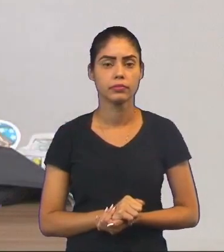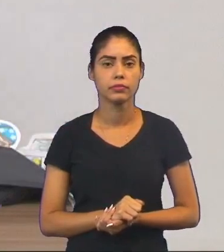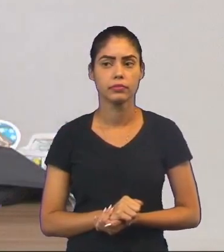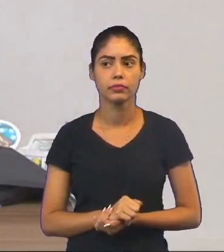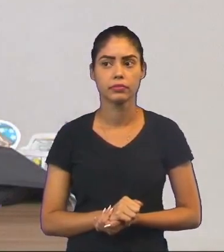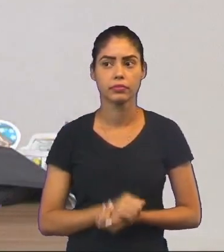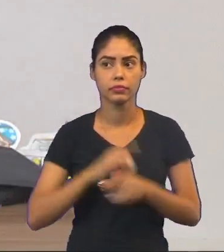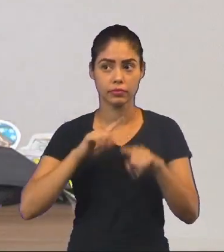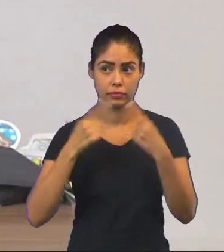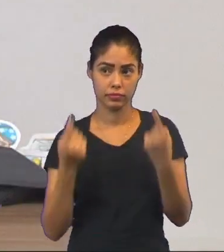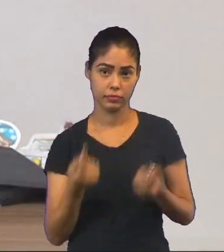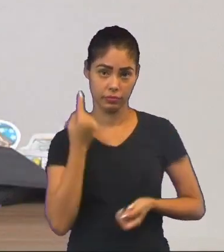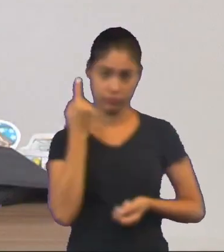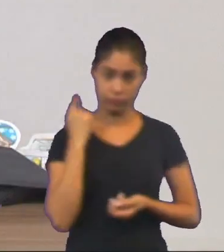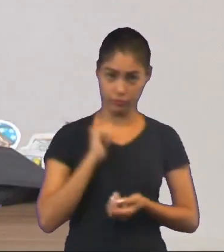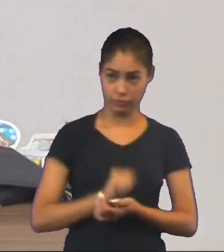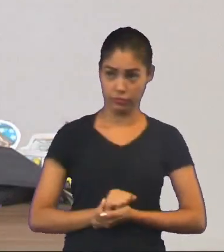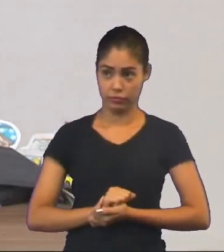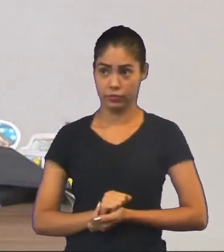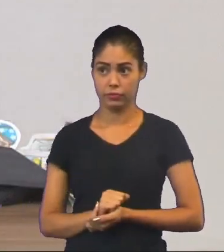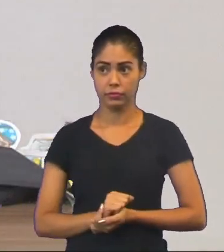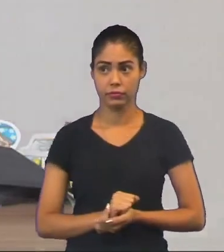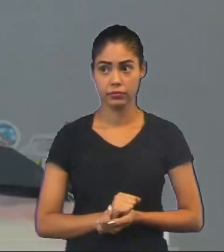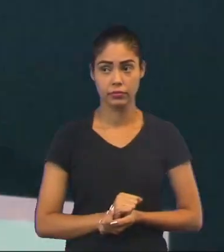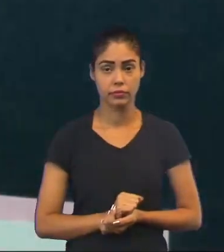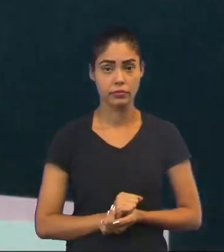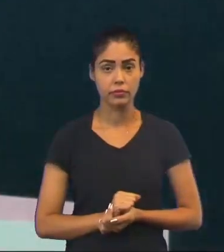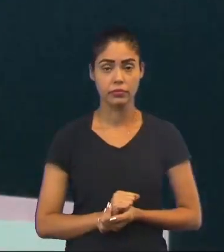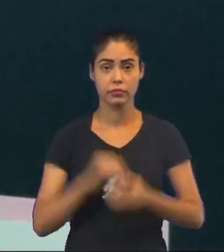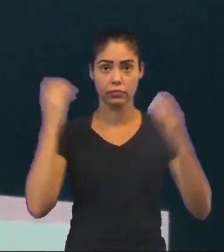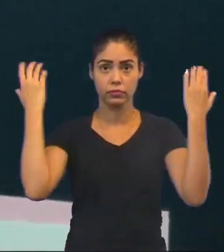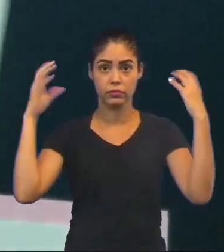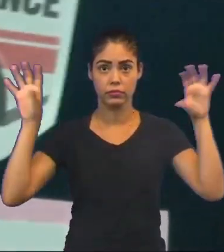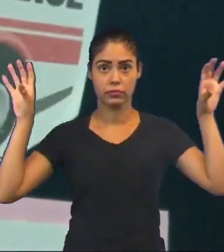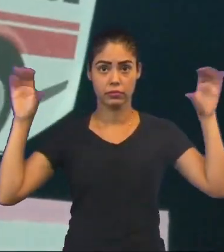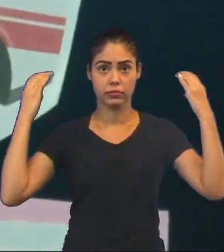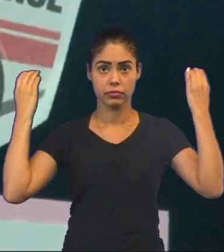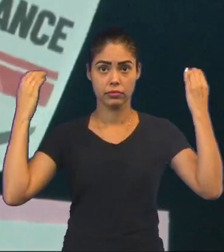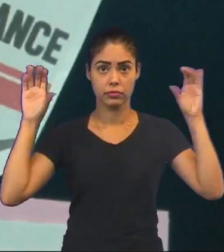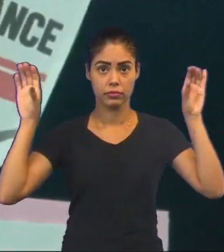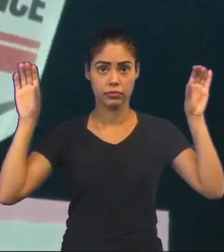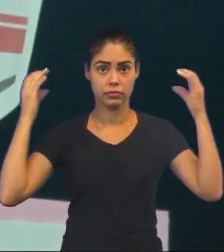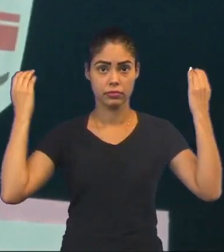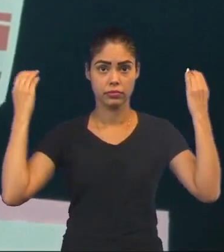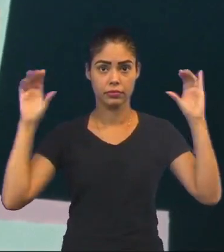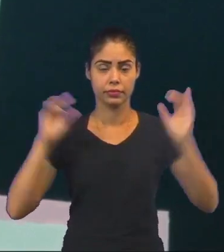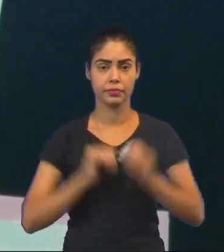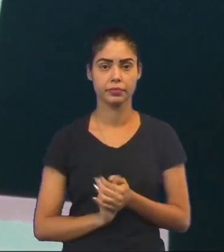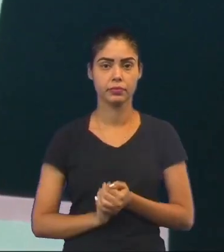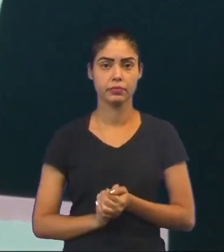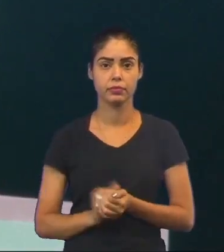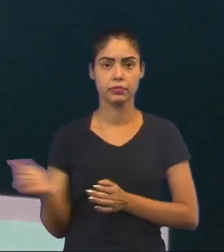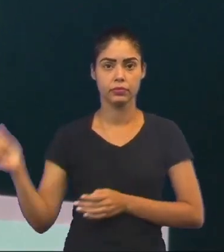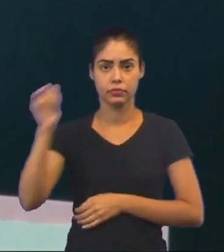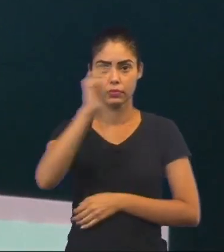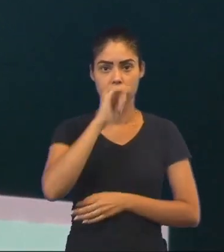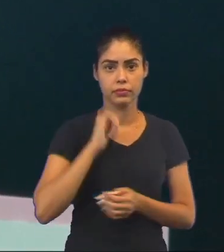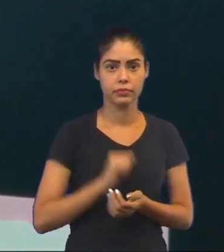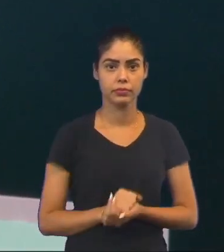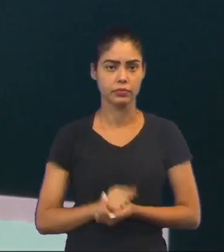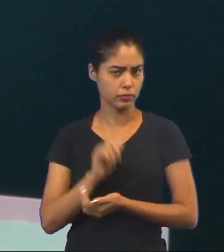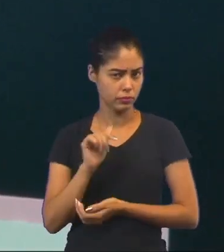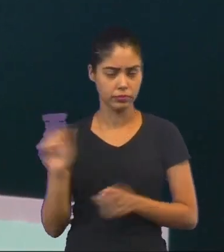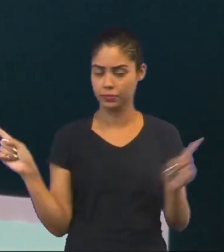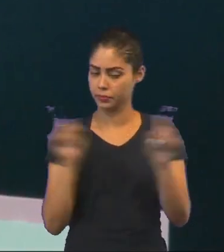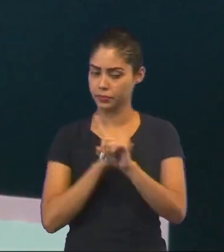Vamos aqui mais um meio de transporte, a ambulância. A ambulância é um meio de transporte aéreo,